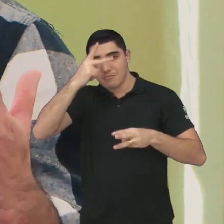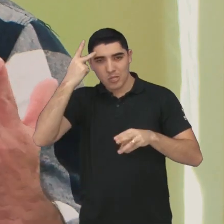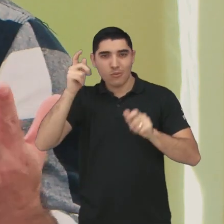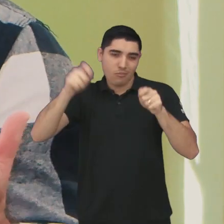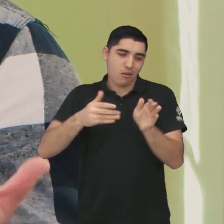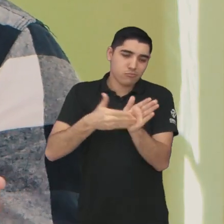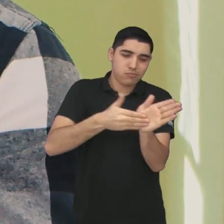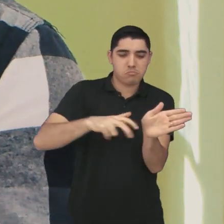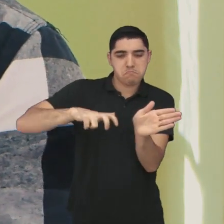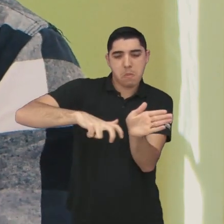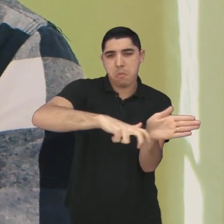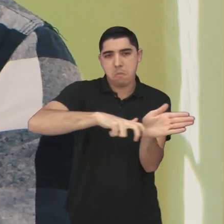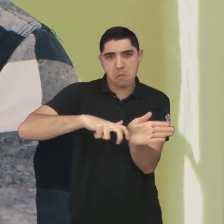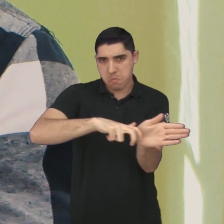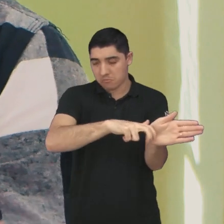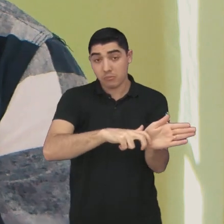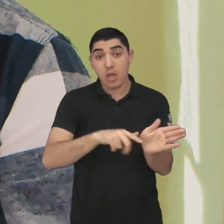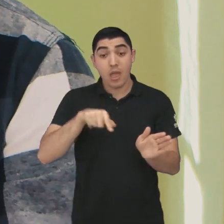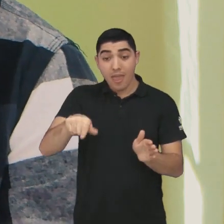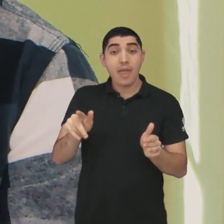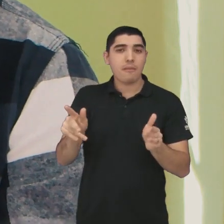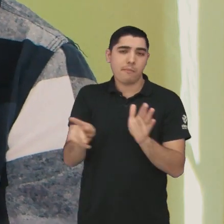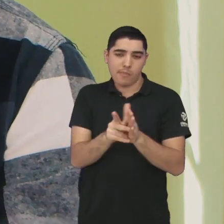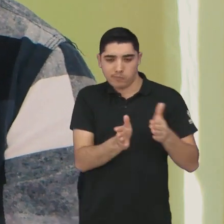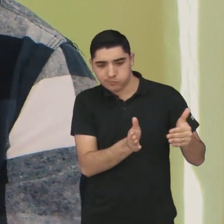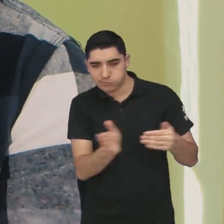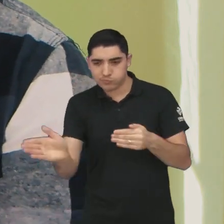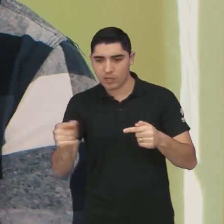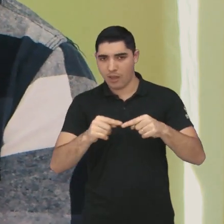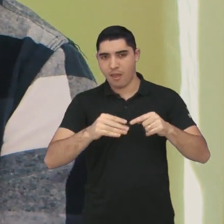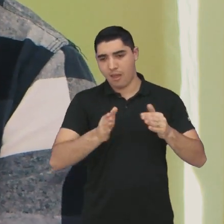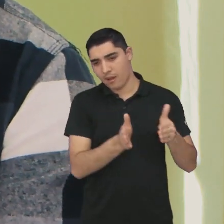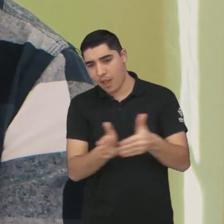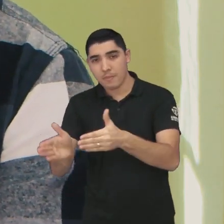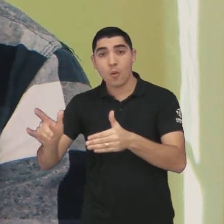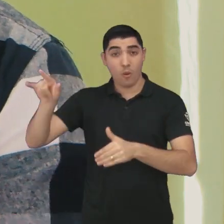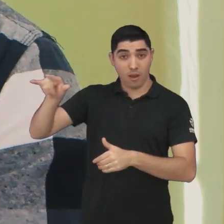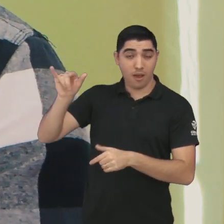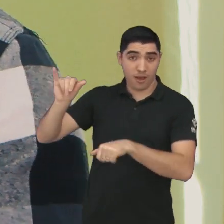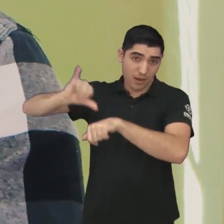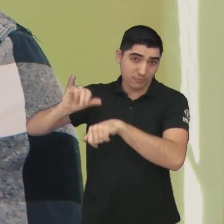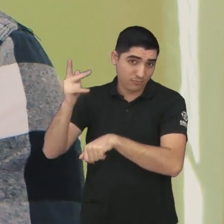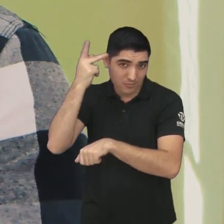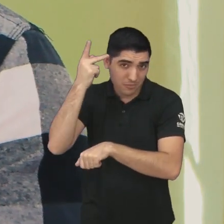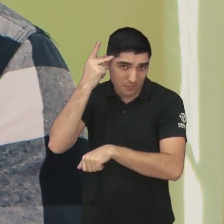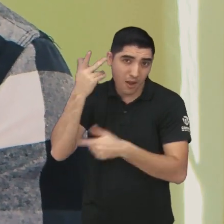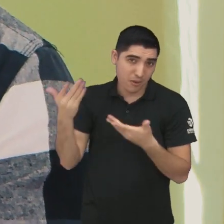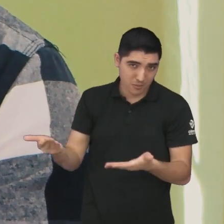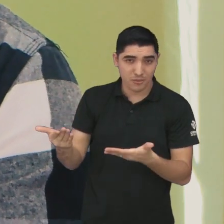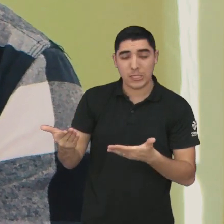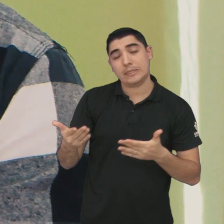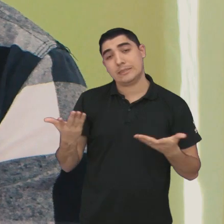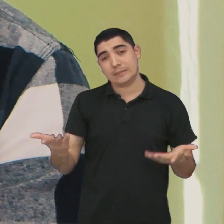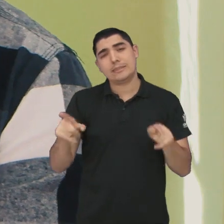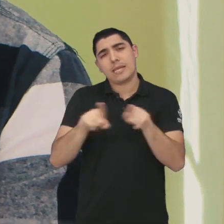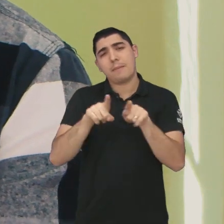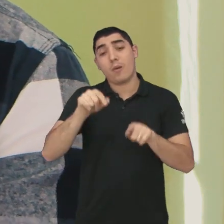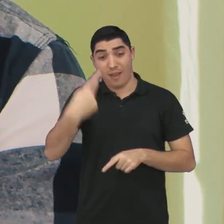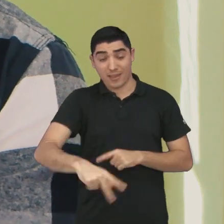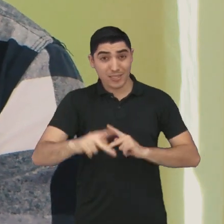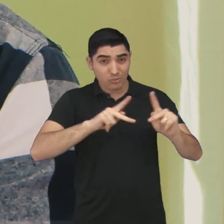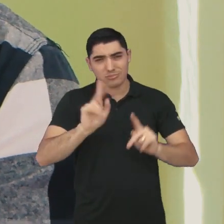da Central do Brasil, e tinha também a estação do Limoeiro. Tinha também mais uma estação para carga, né, mas essas 3